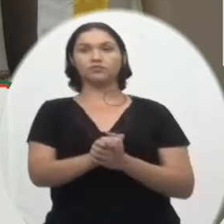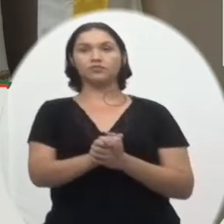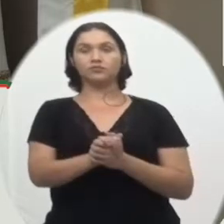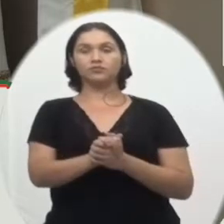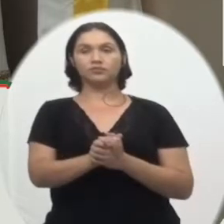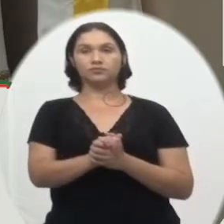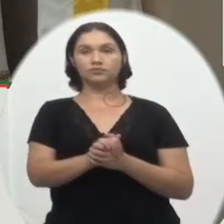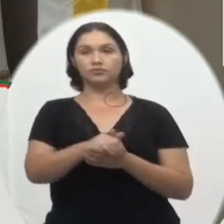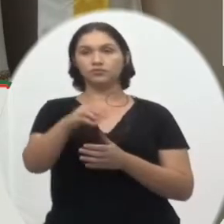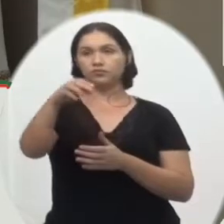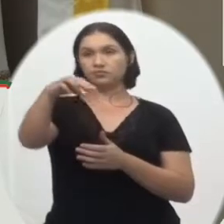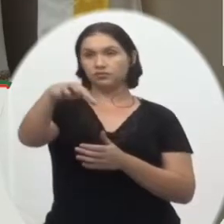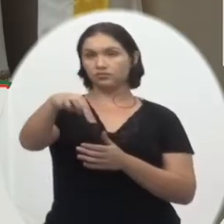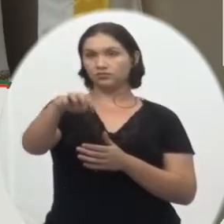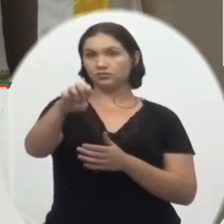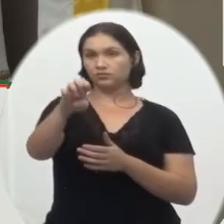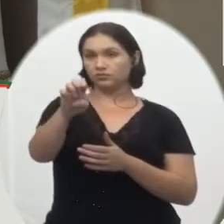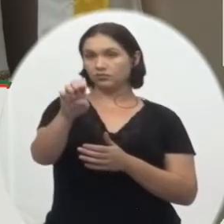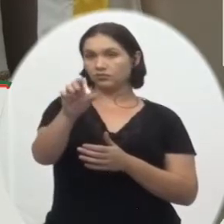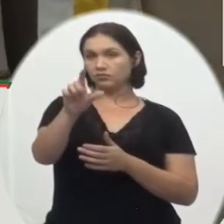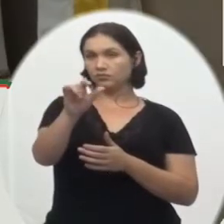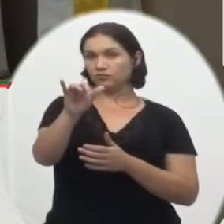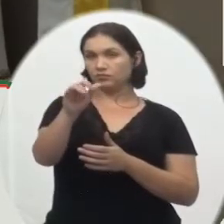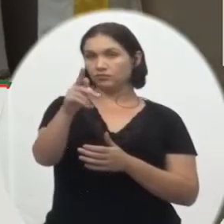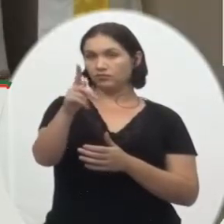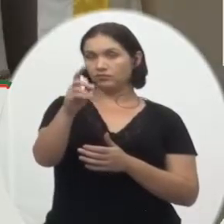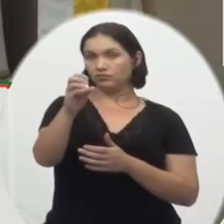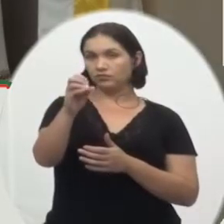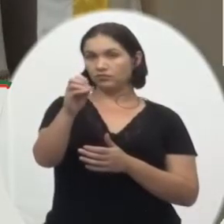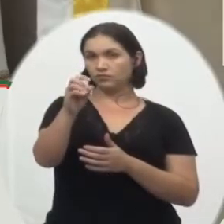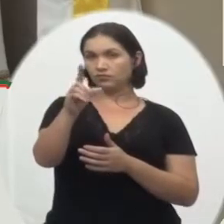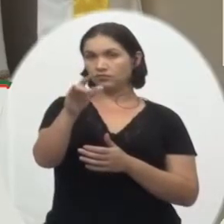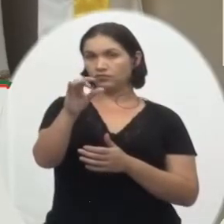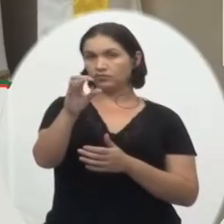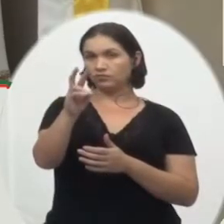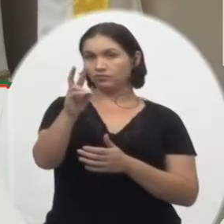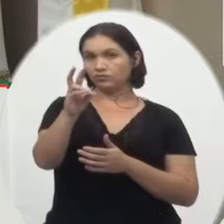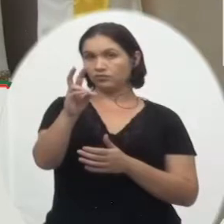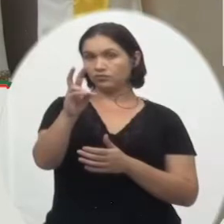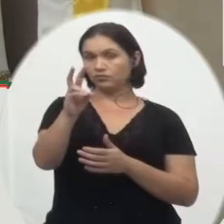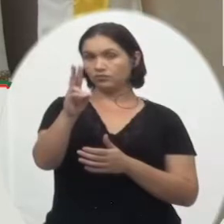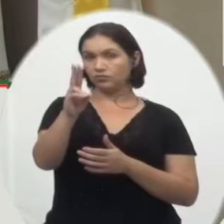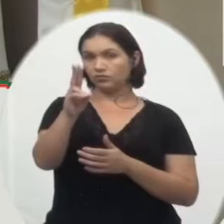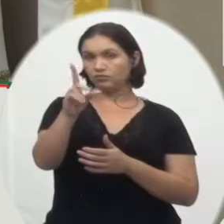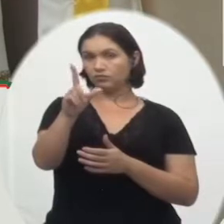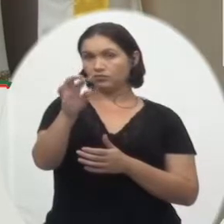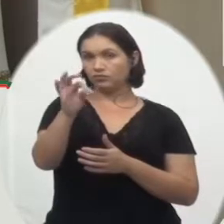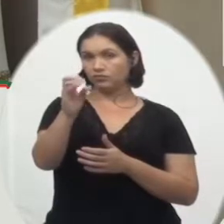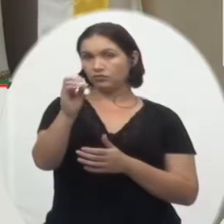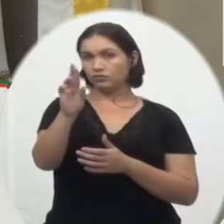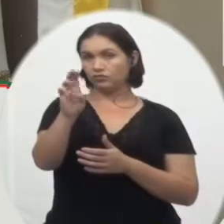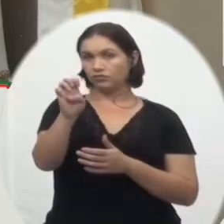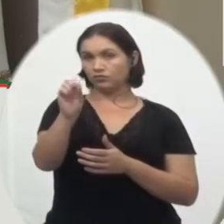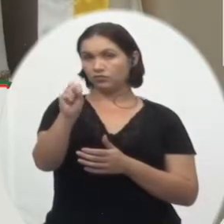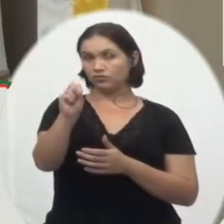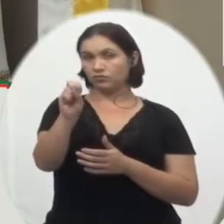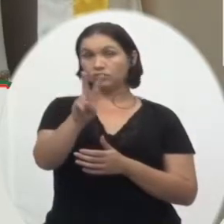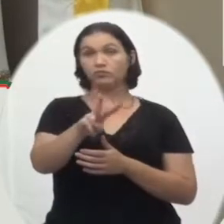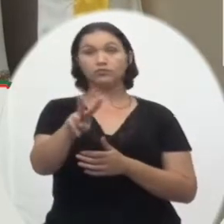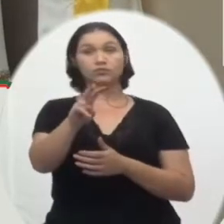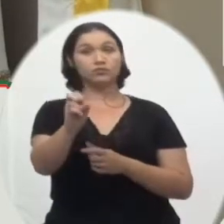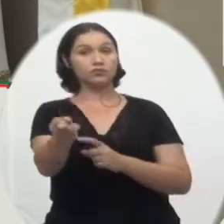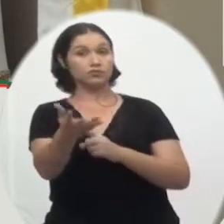dos meliponicultores. O vereador Júlio Colombo domina muito bem o assunto e nos ajudou nesse projeto.